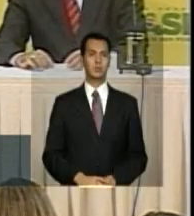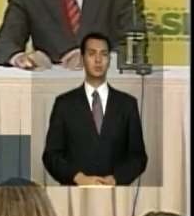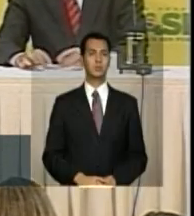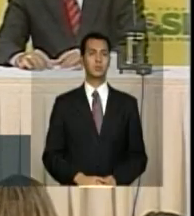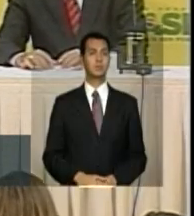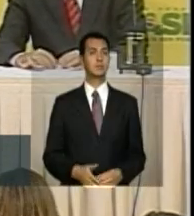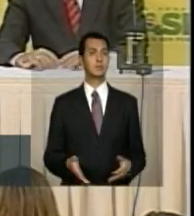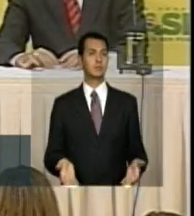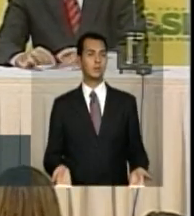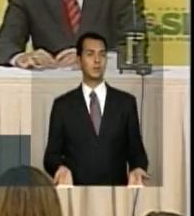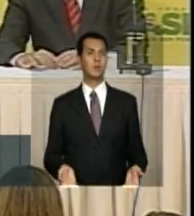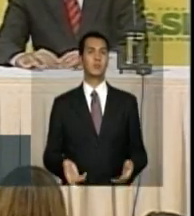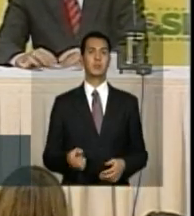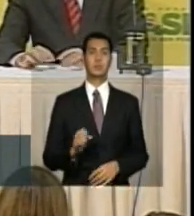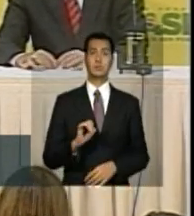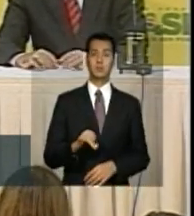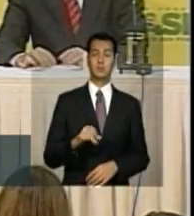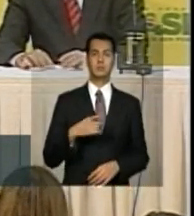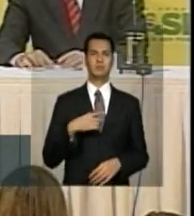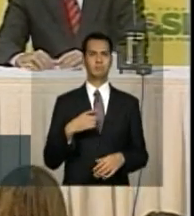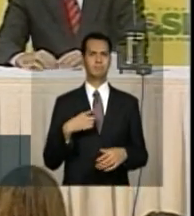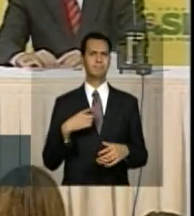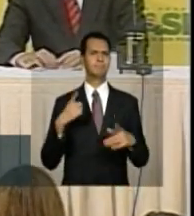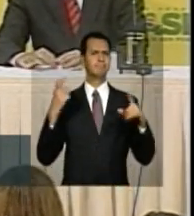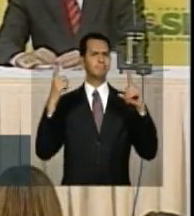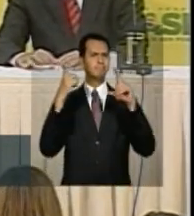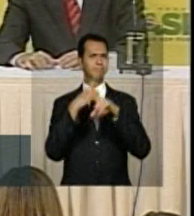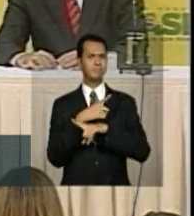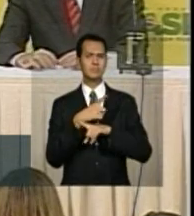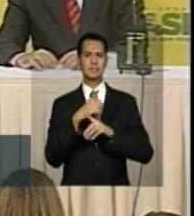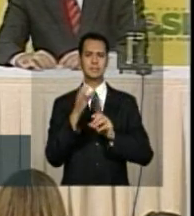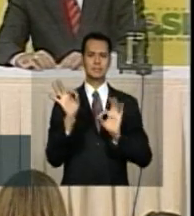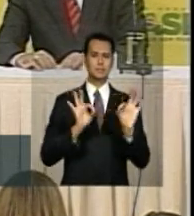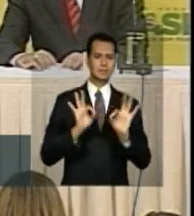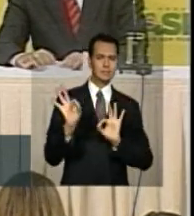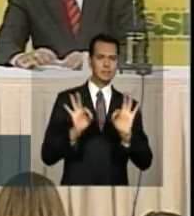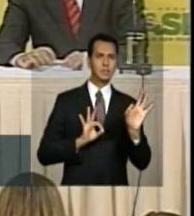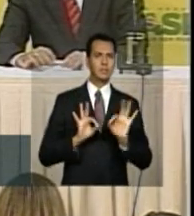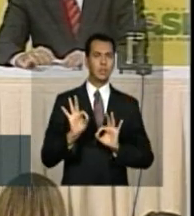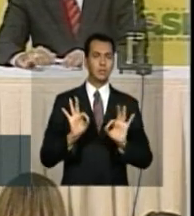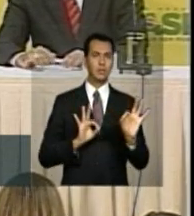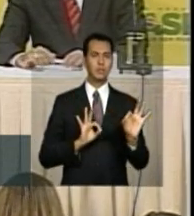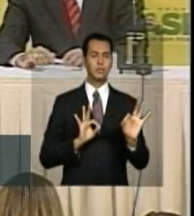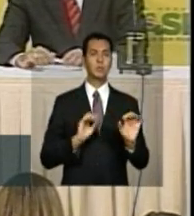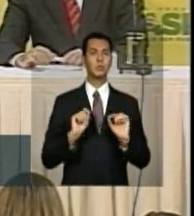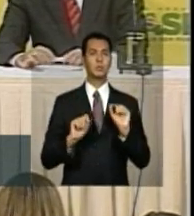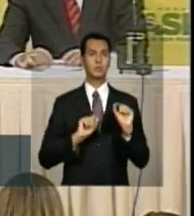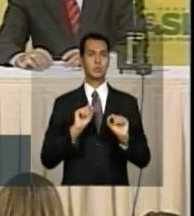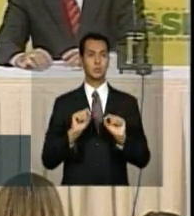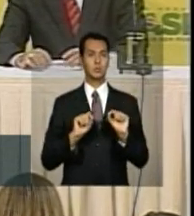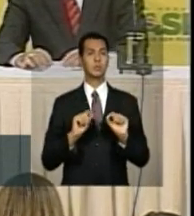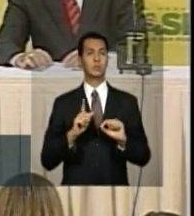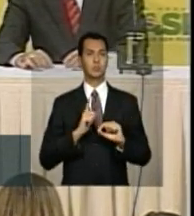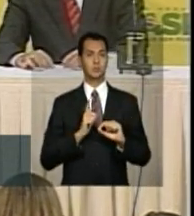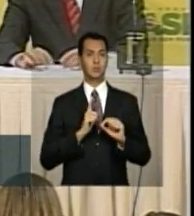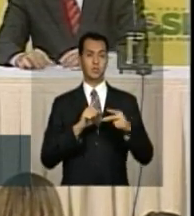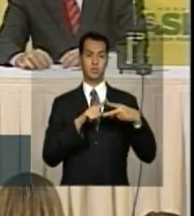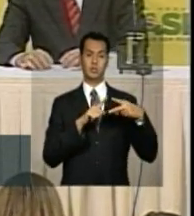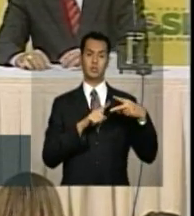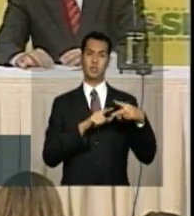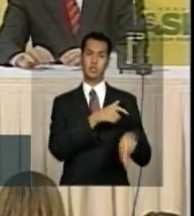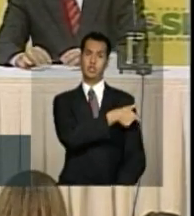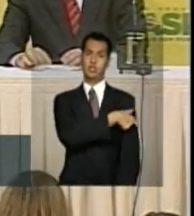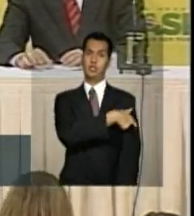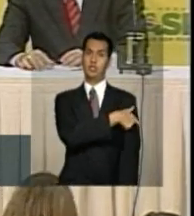quando quando há uma operação mais complexa ainda exige além eh dos dois gestores que